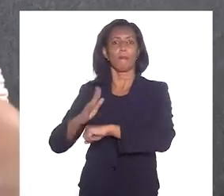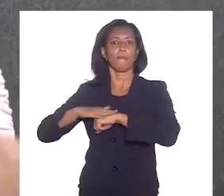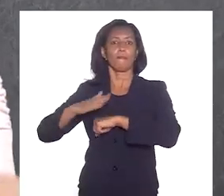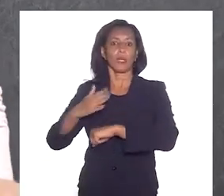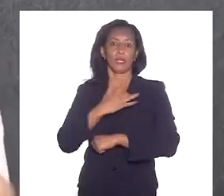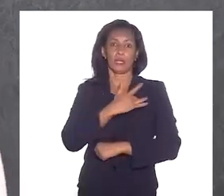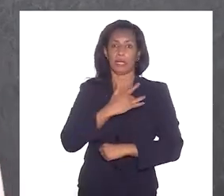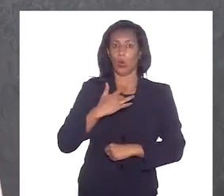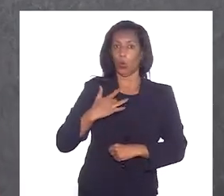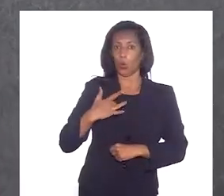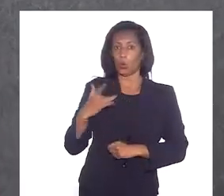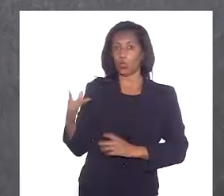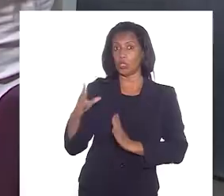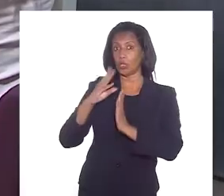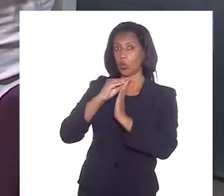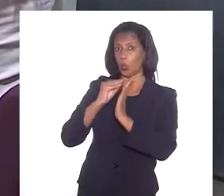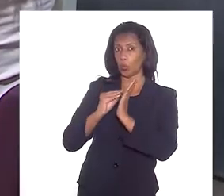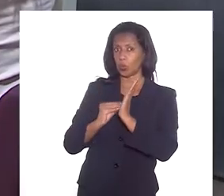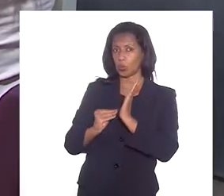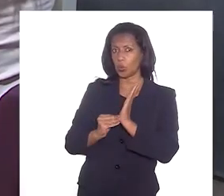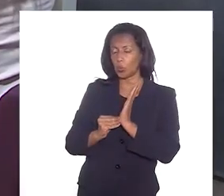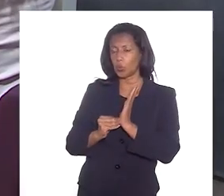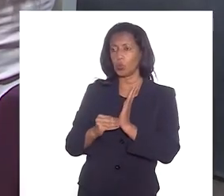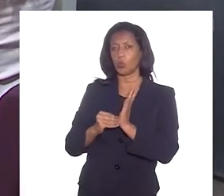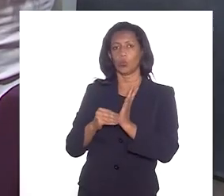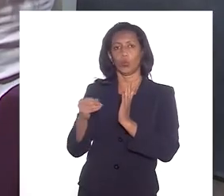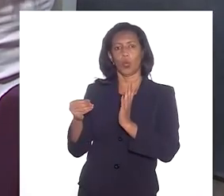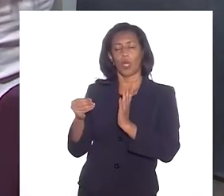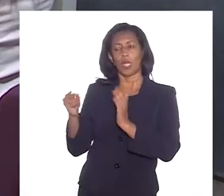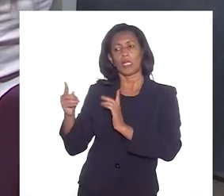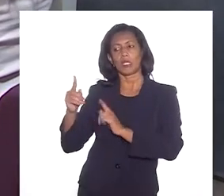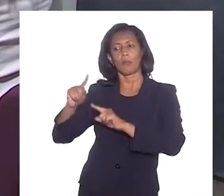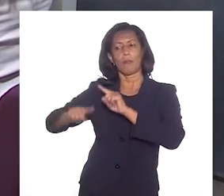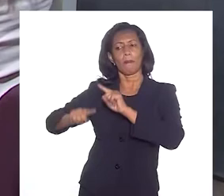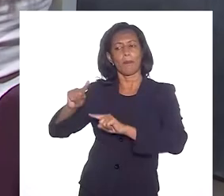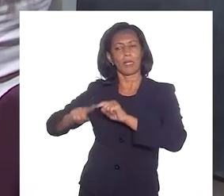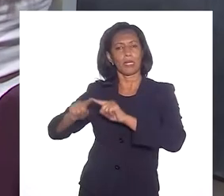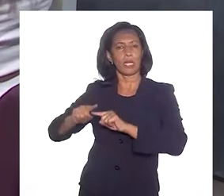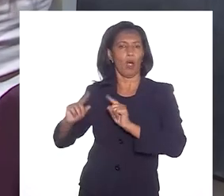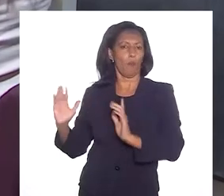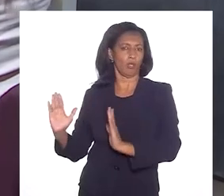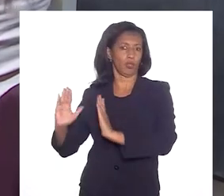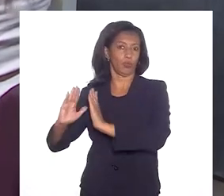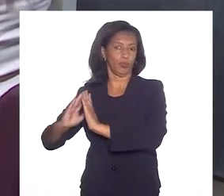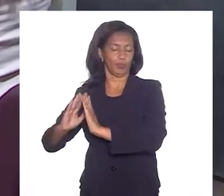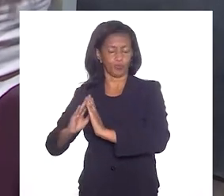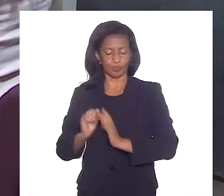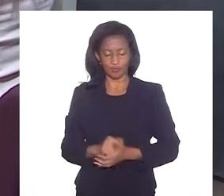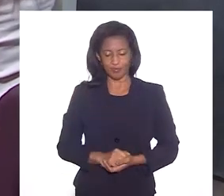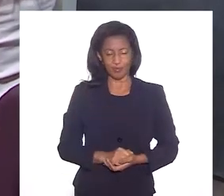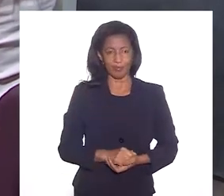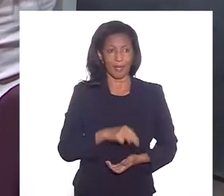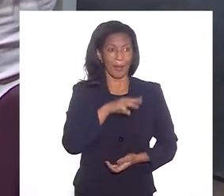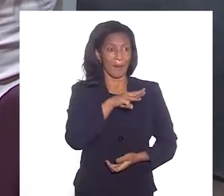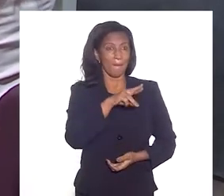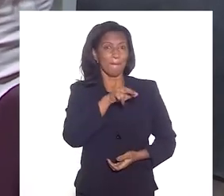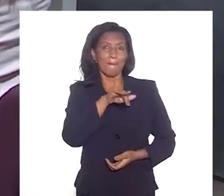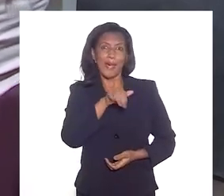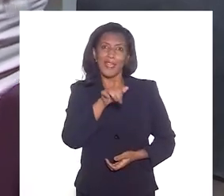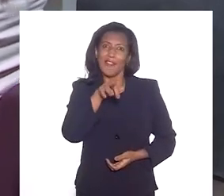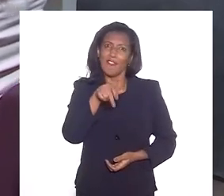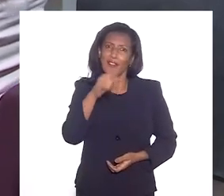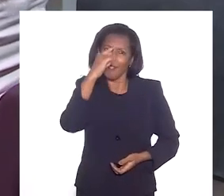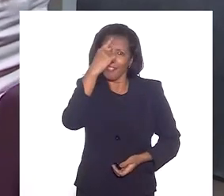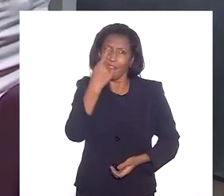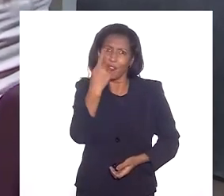Mais saúde, esses conteúdos mais, esses produtos mais artesanais, né? Então isso é bem bacana. Maria Fernanda, quer dizer que a ideia